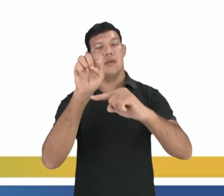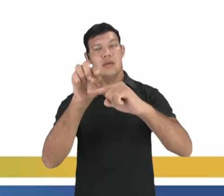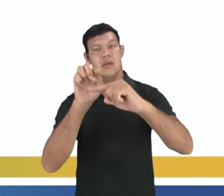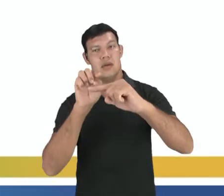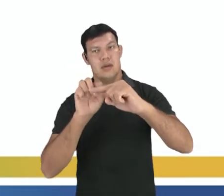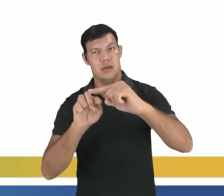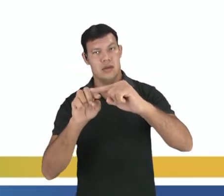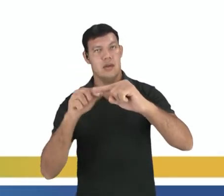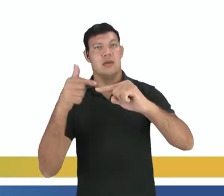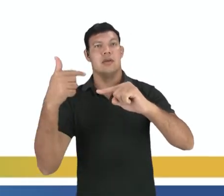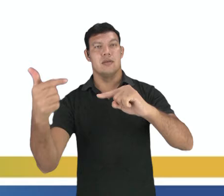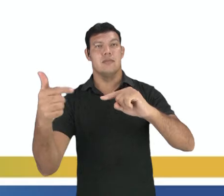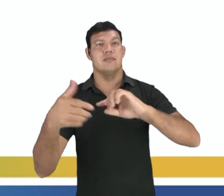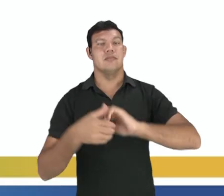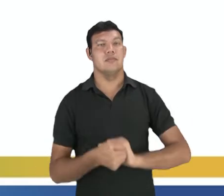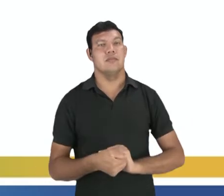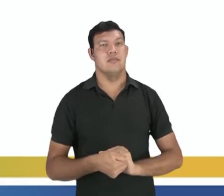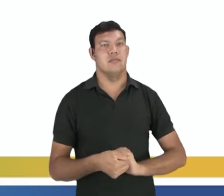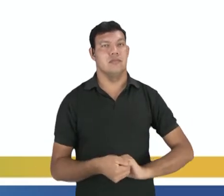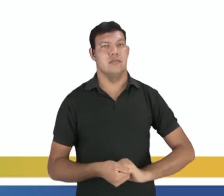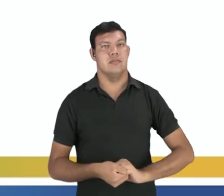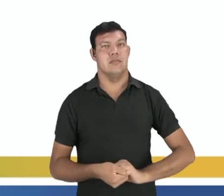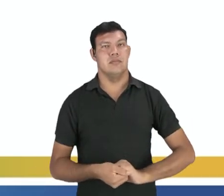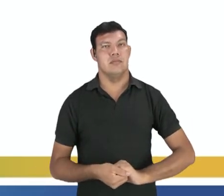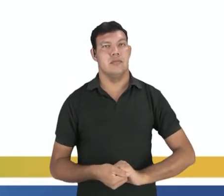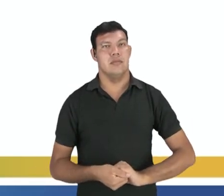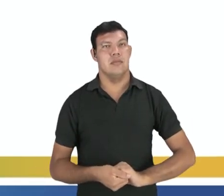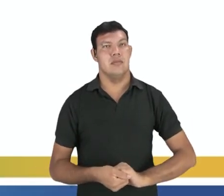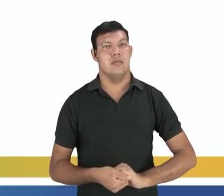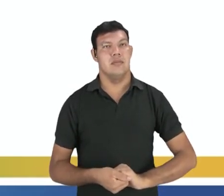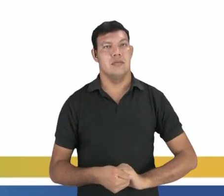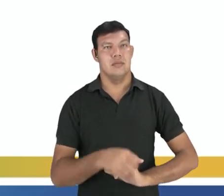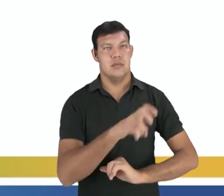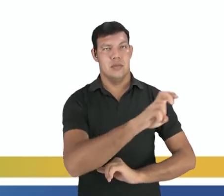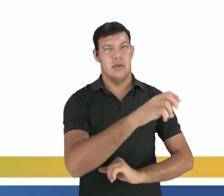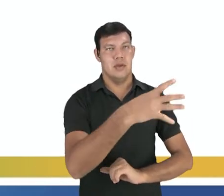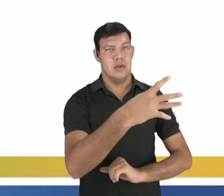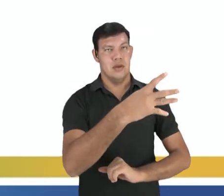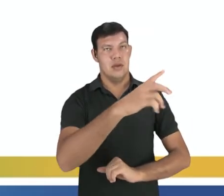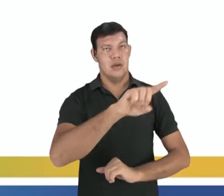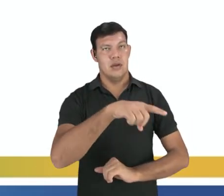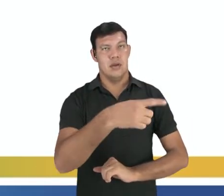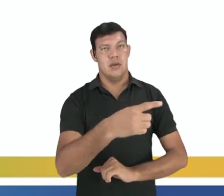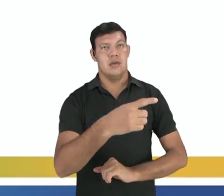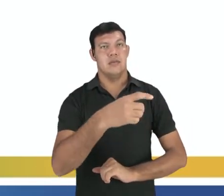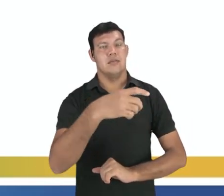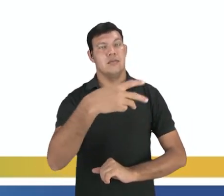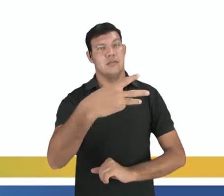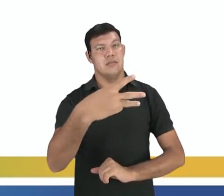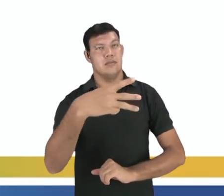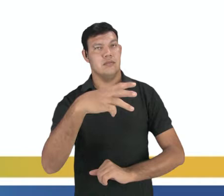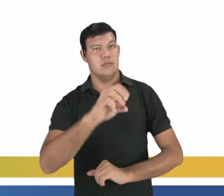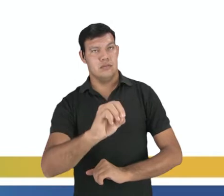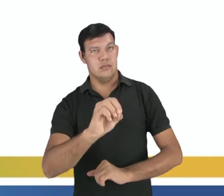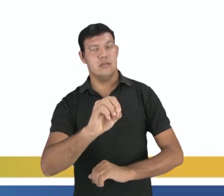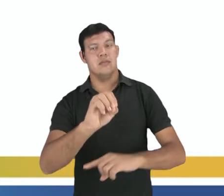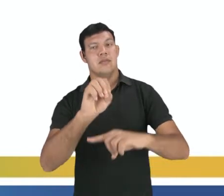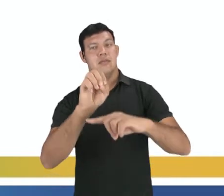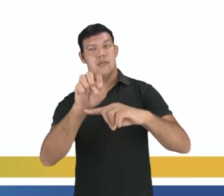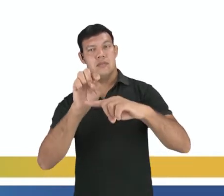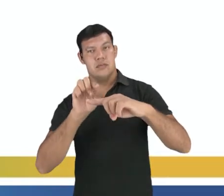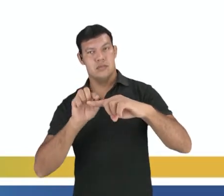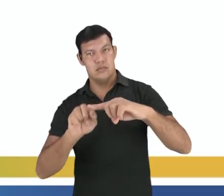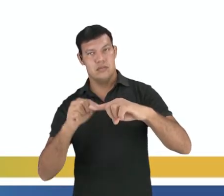60. Continuo dividindo por 2. Ó. 108 dividido por 2, 54. 60 dividido por 2,